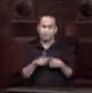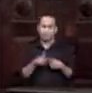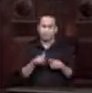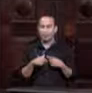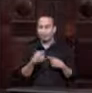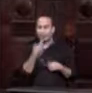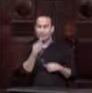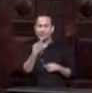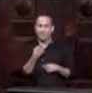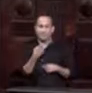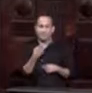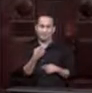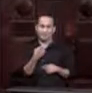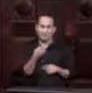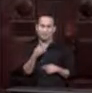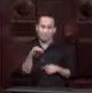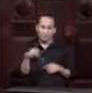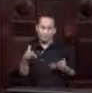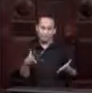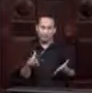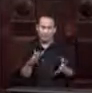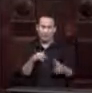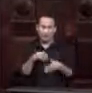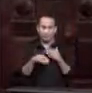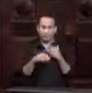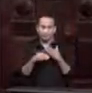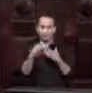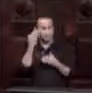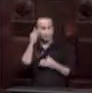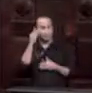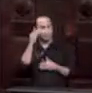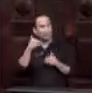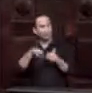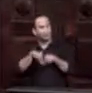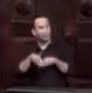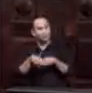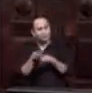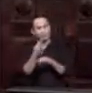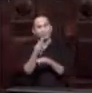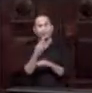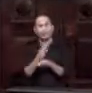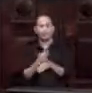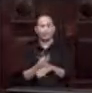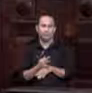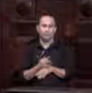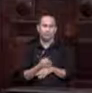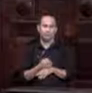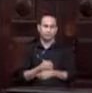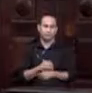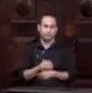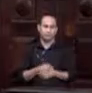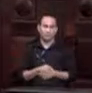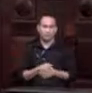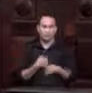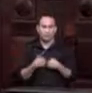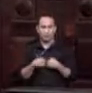muito próximo. Eu pensei que era o epílogo hoje, mas não. Pelo entendimento, ainda falta realmente, primeiro, entender que esse